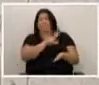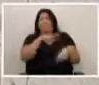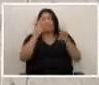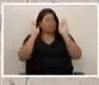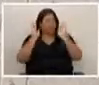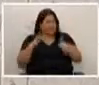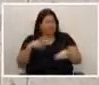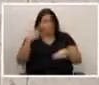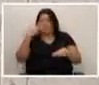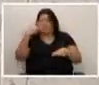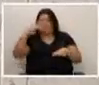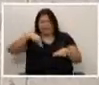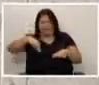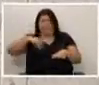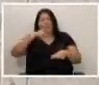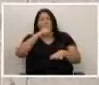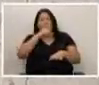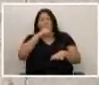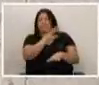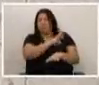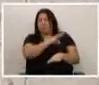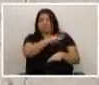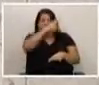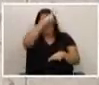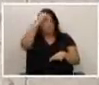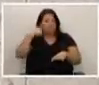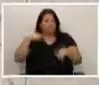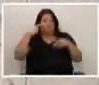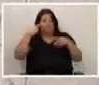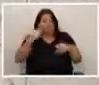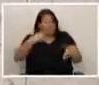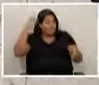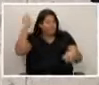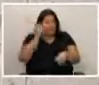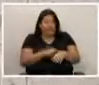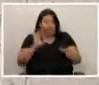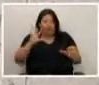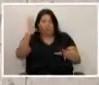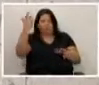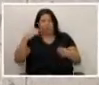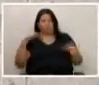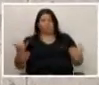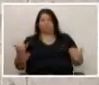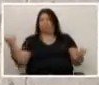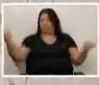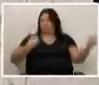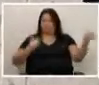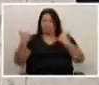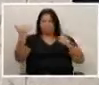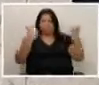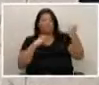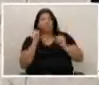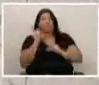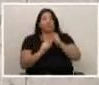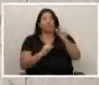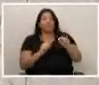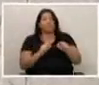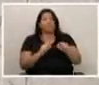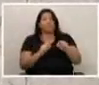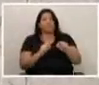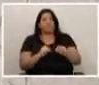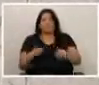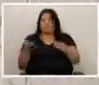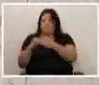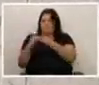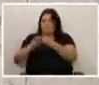da Polícia Civil, vários delegados, pudemos acompanhar em loco o que estava acontecendo. A primeira notícia que nós tínhamos é que seria um ataque perpetrado